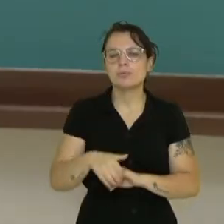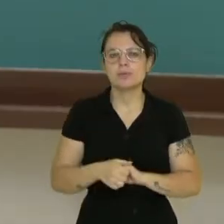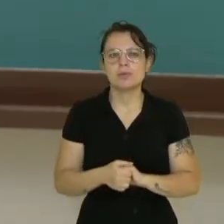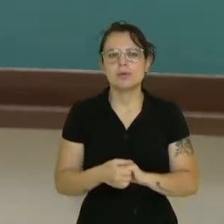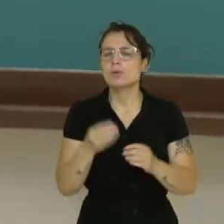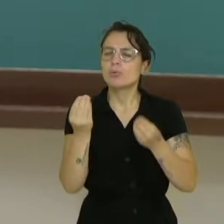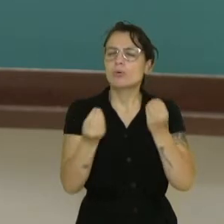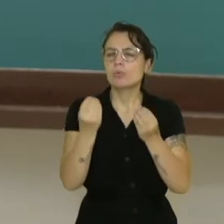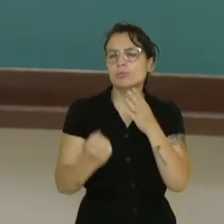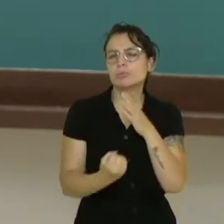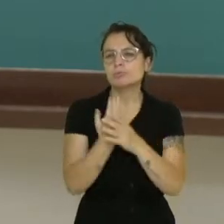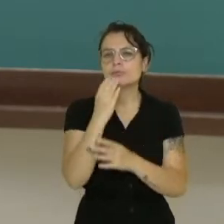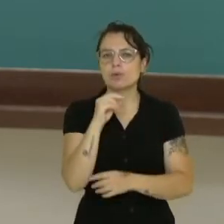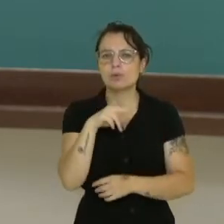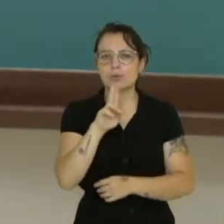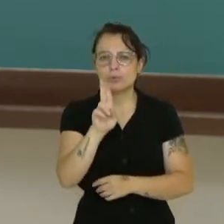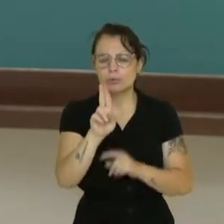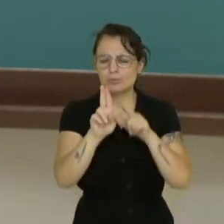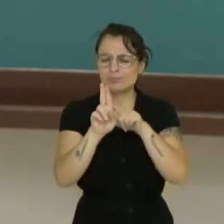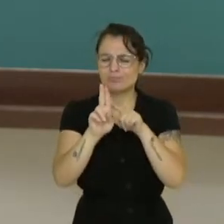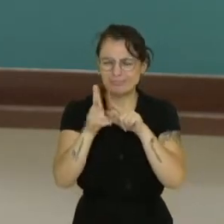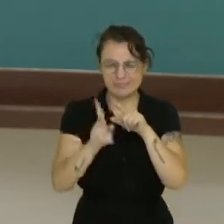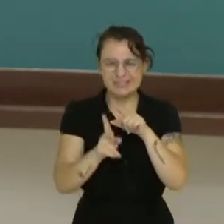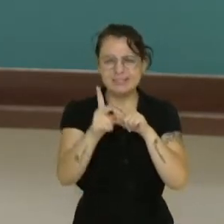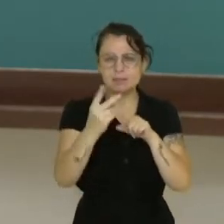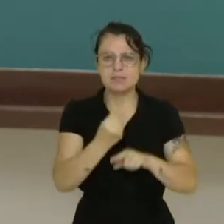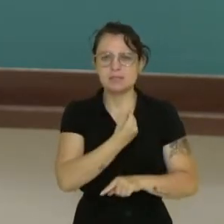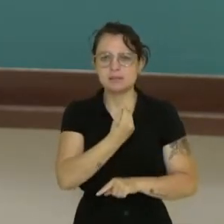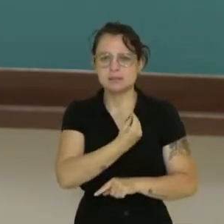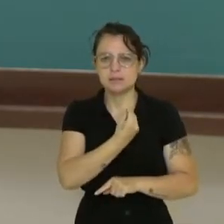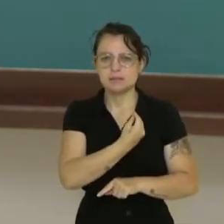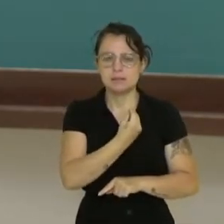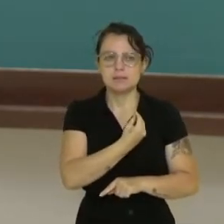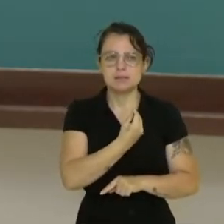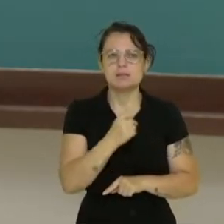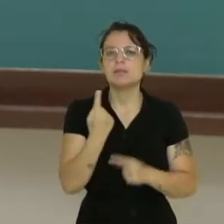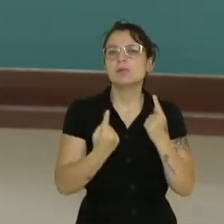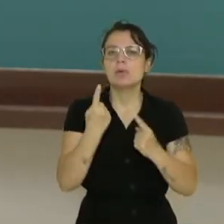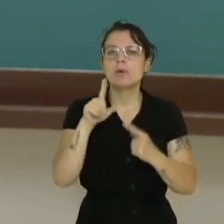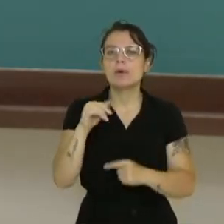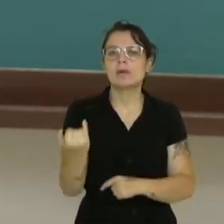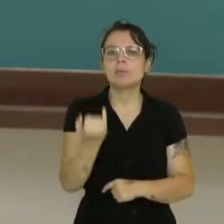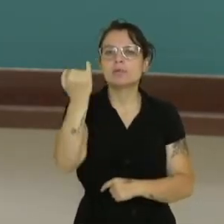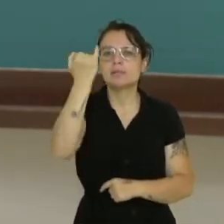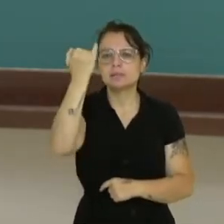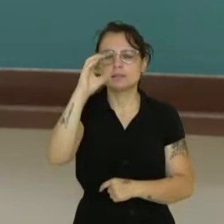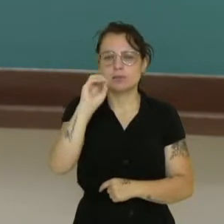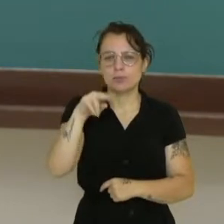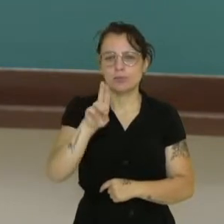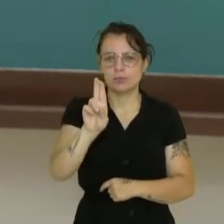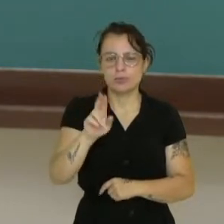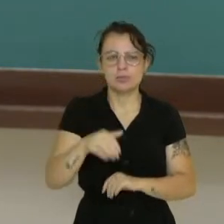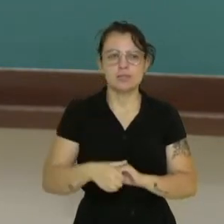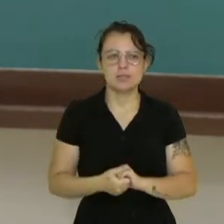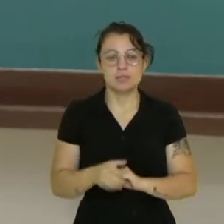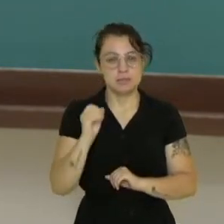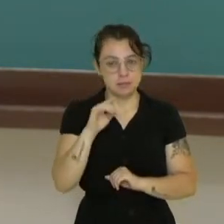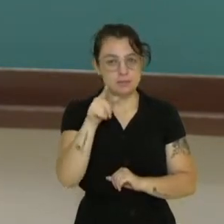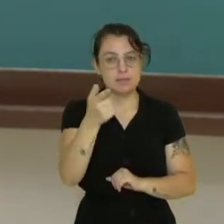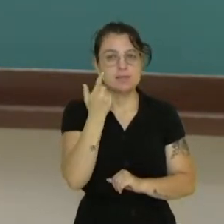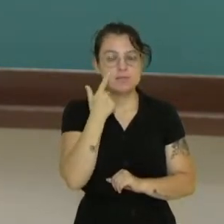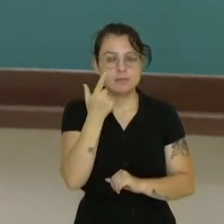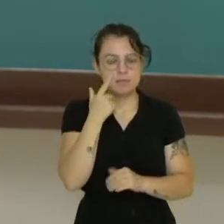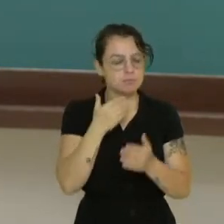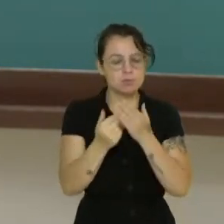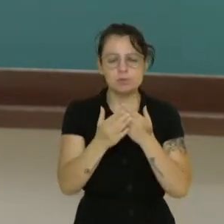que surgiu a ONU? Será que é algo que sempre existiu? Qual é a importância da ONU? Se vocês costumam assistir